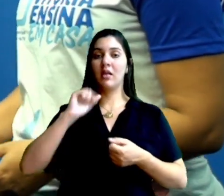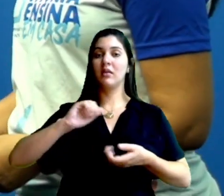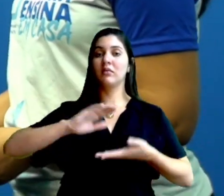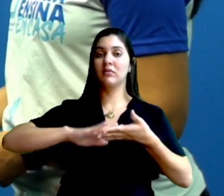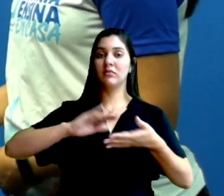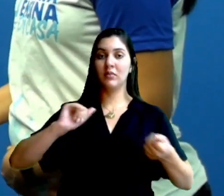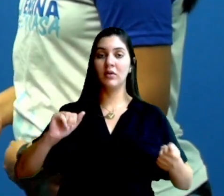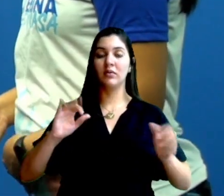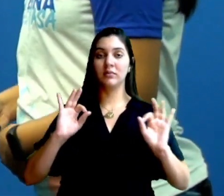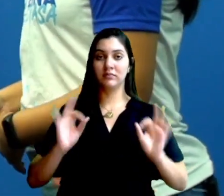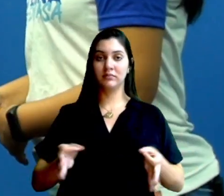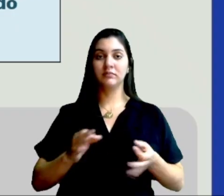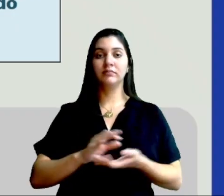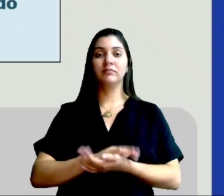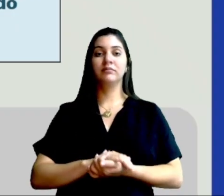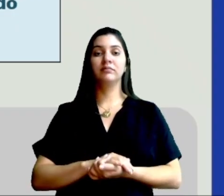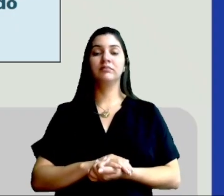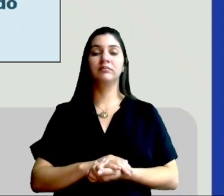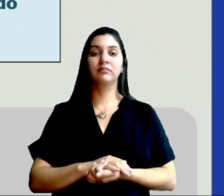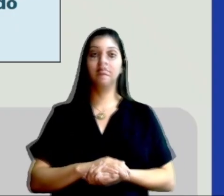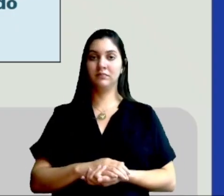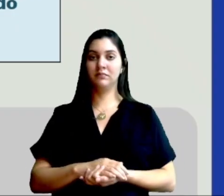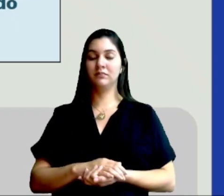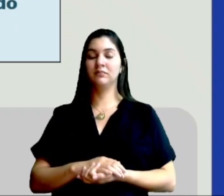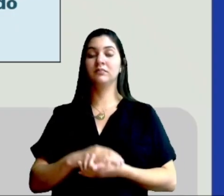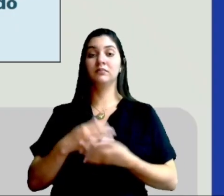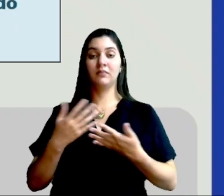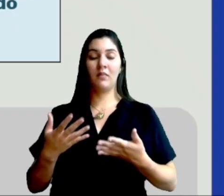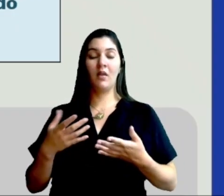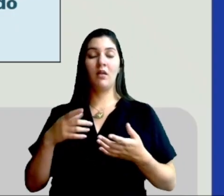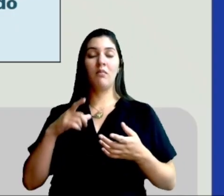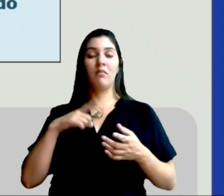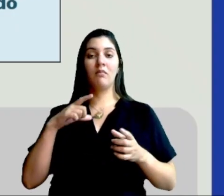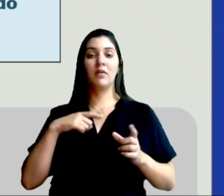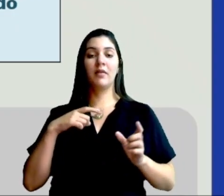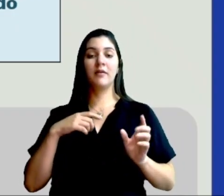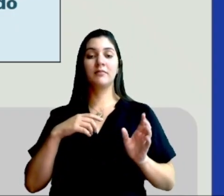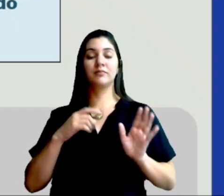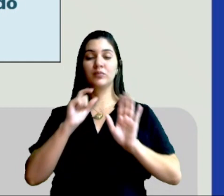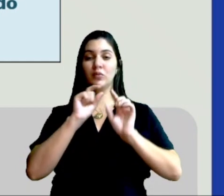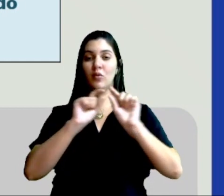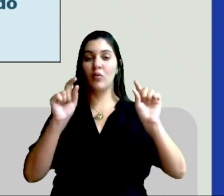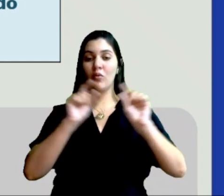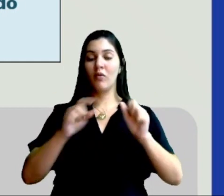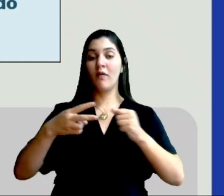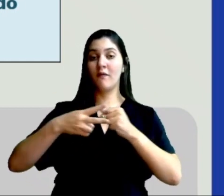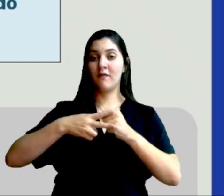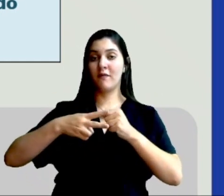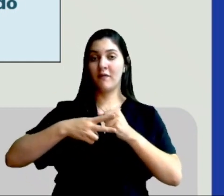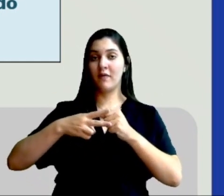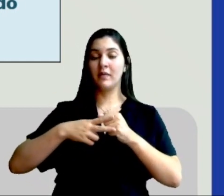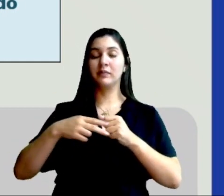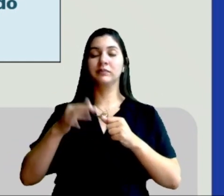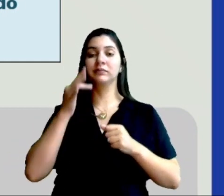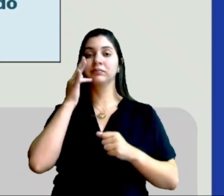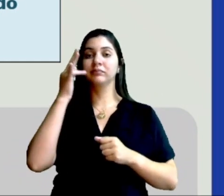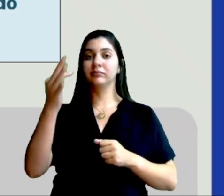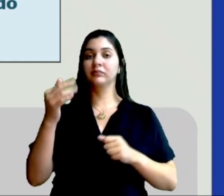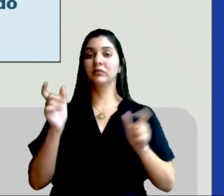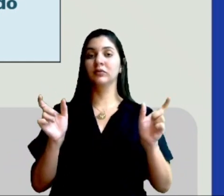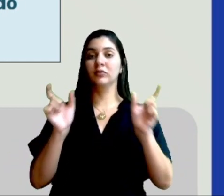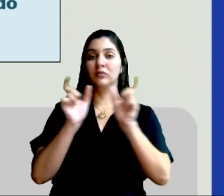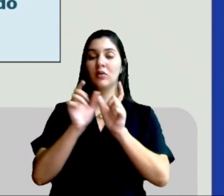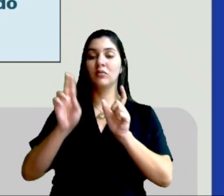certo? Então, ó, para conjugar um verbo no futuro composto,